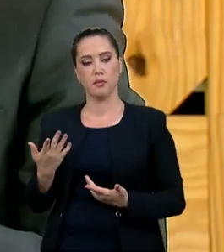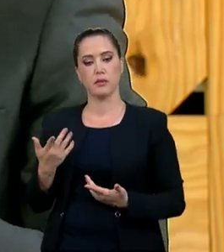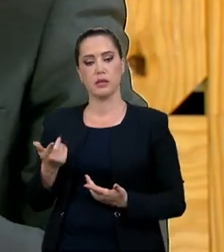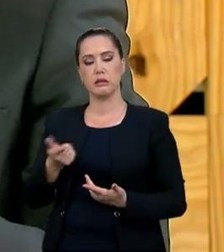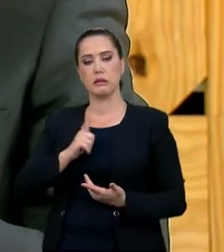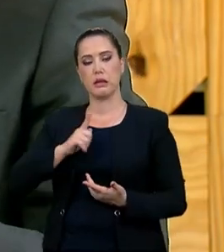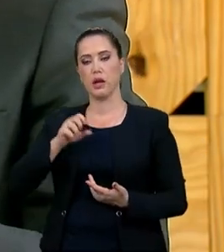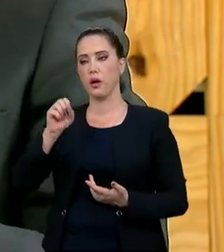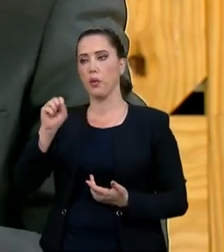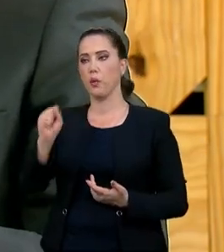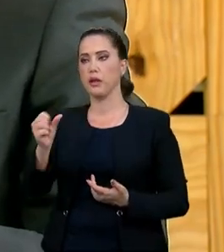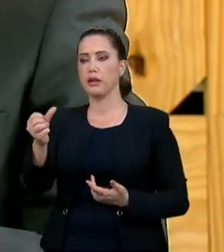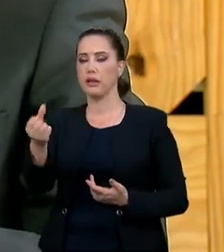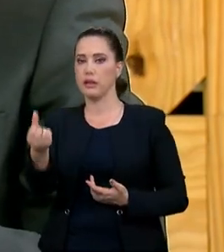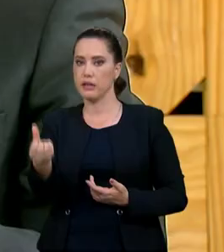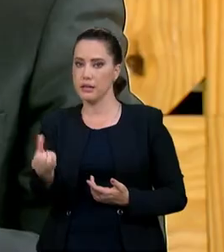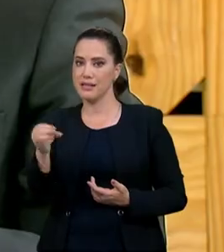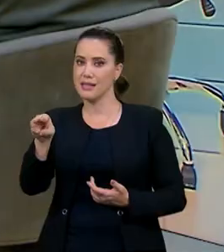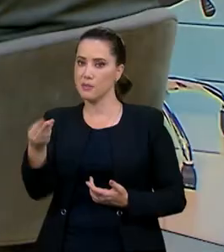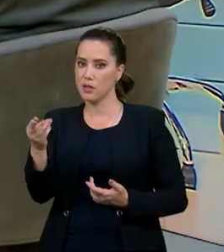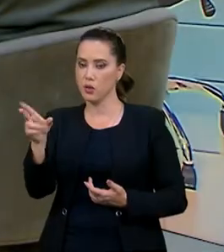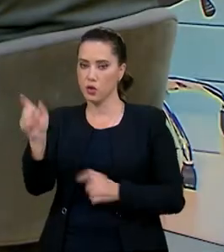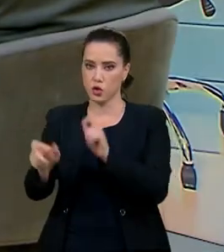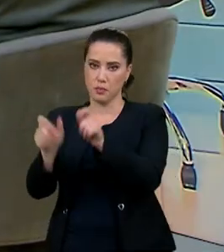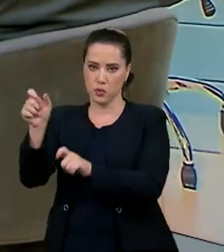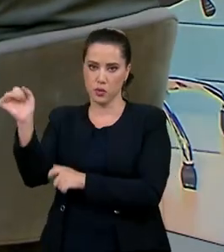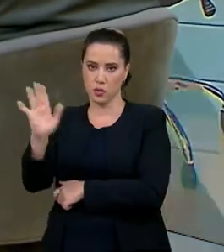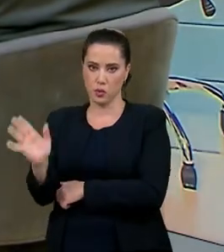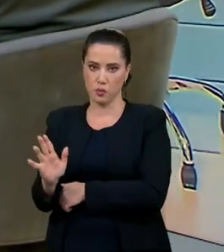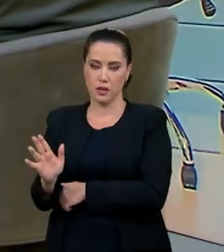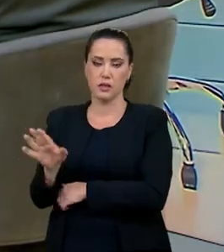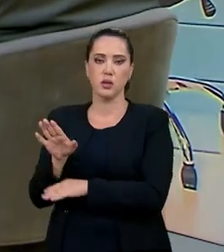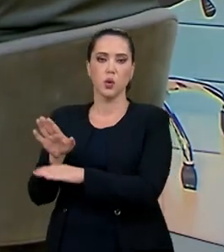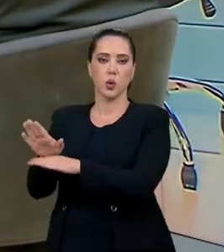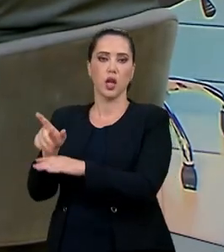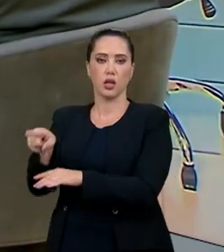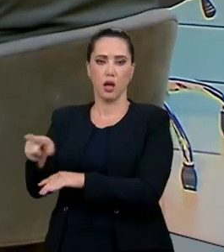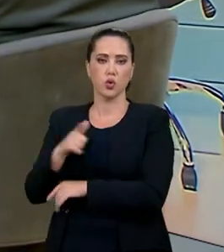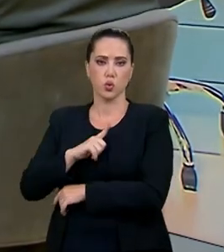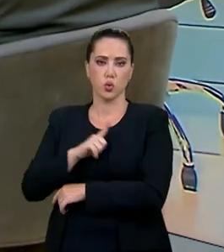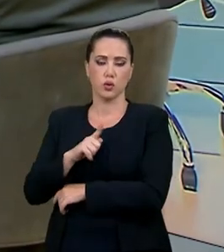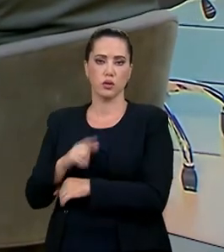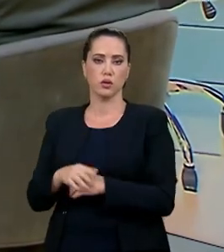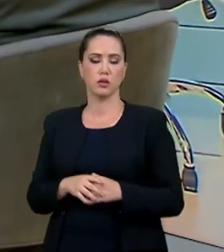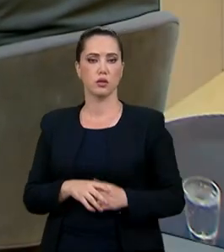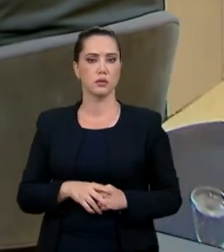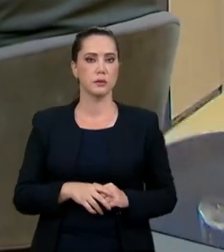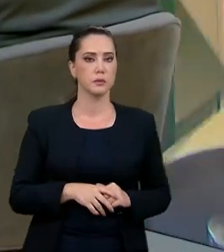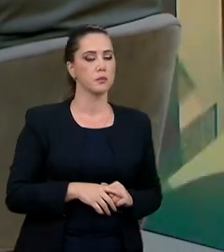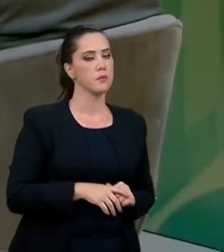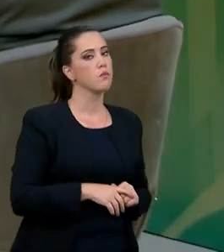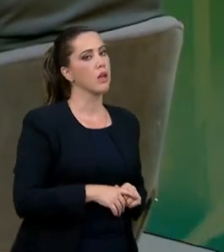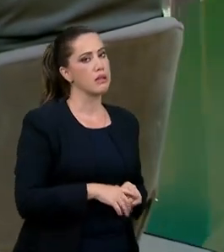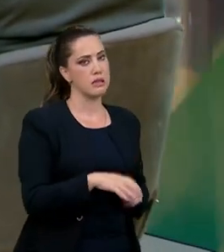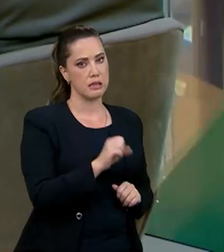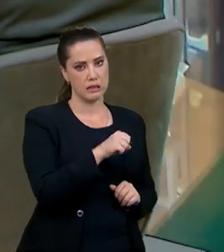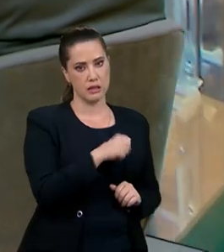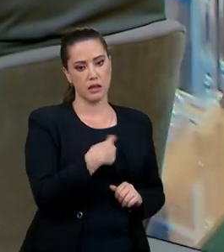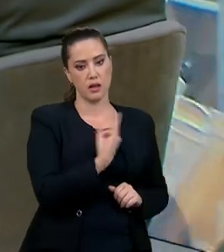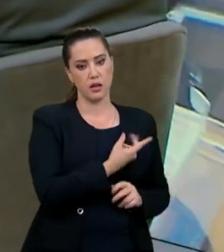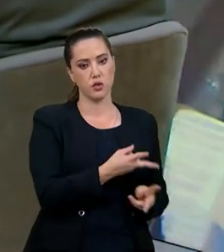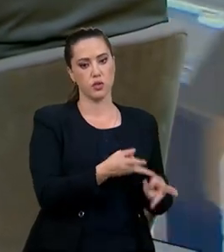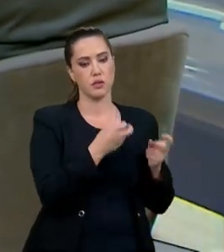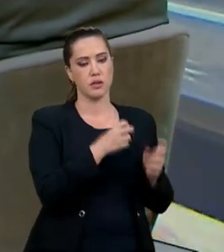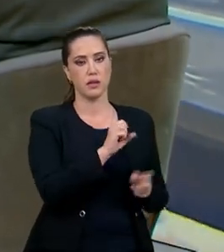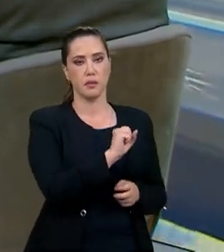86 milhões de brasileiros, é isso? É, os beneficiam. Números, a gente tem uma estimativa que em torno de 86 milhões de brasileiros